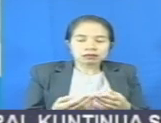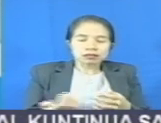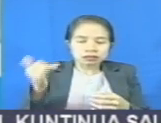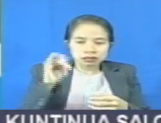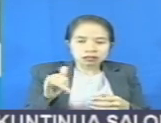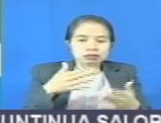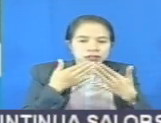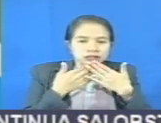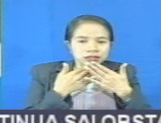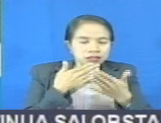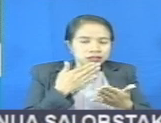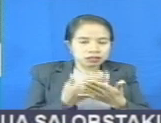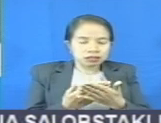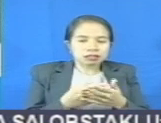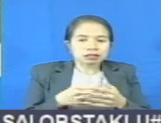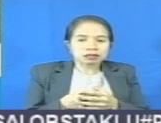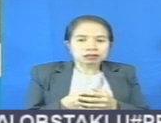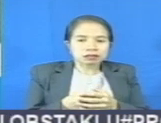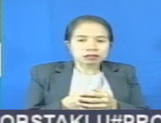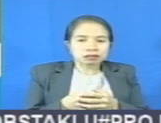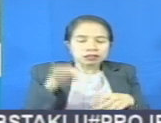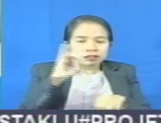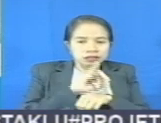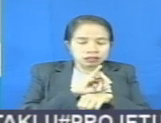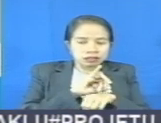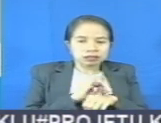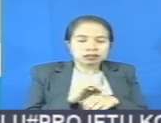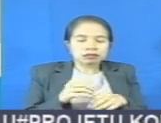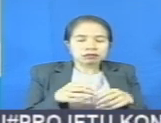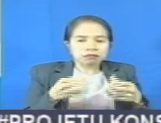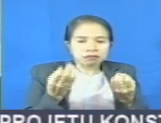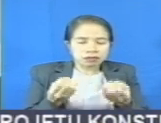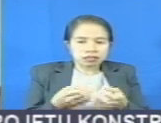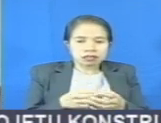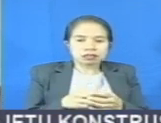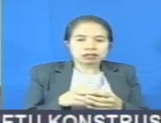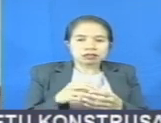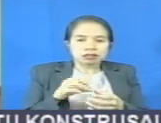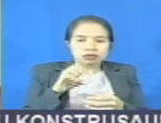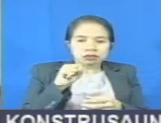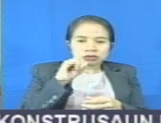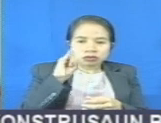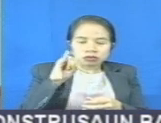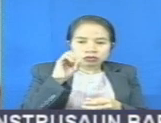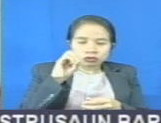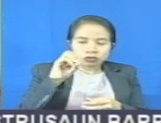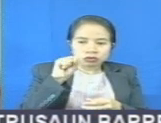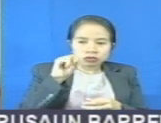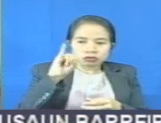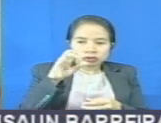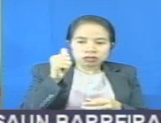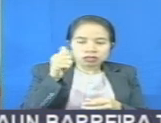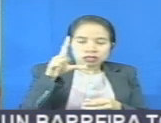com a Conferência Episcopal. E a área OEN, a área social e cultural, mas sobretudo e a